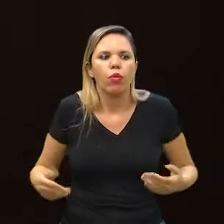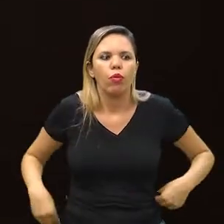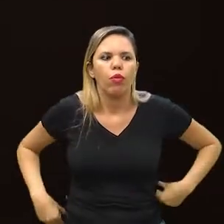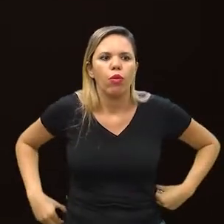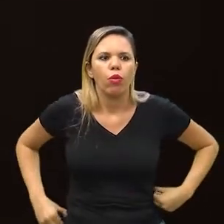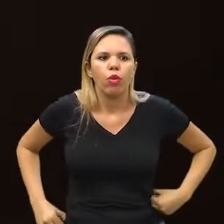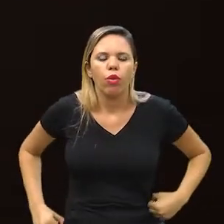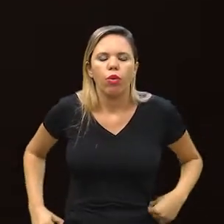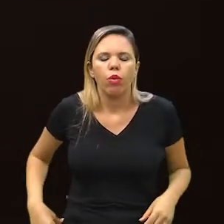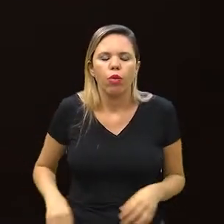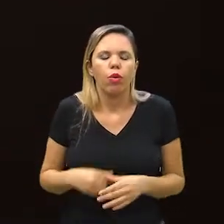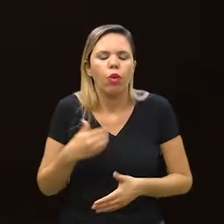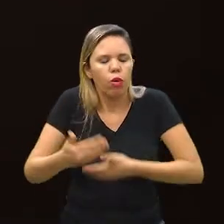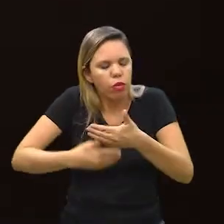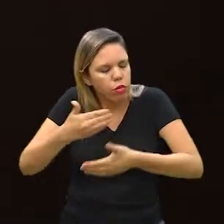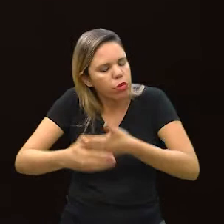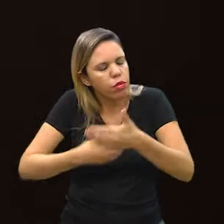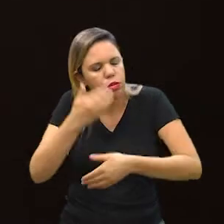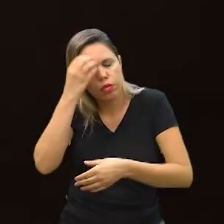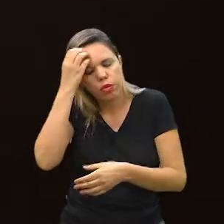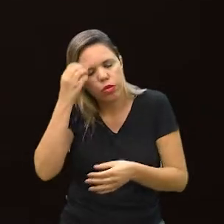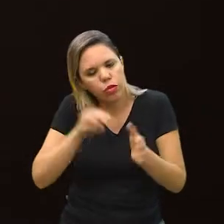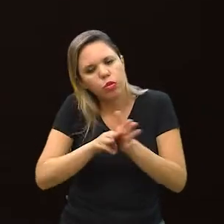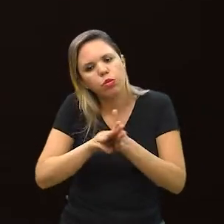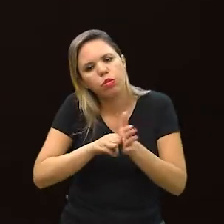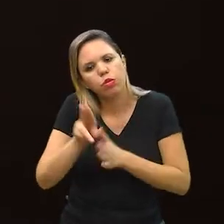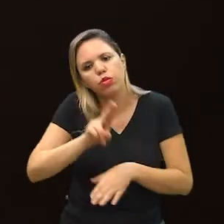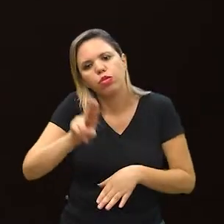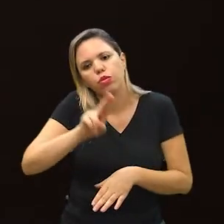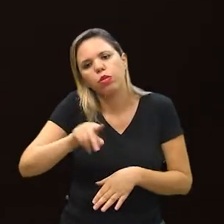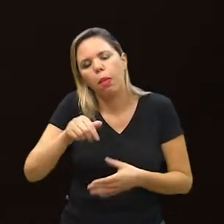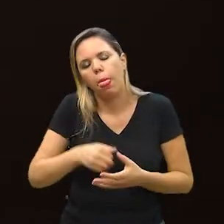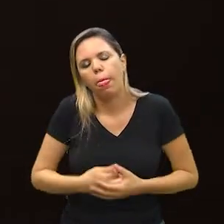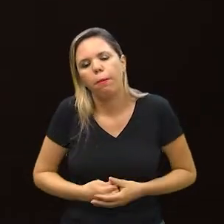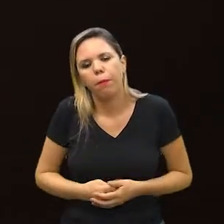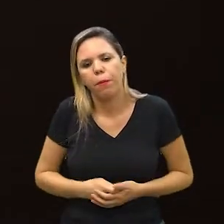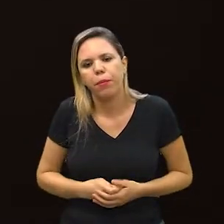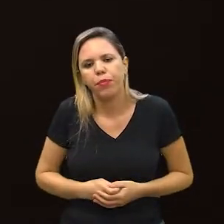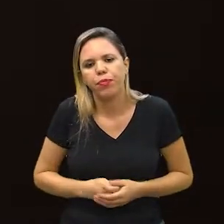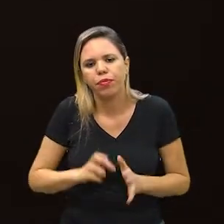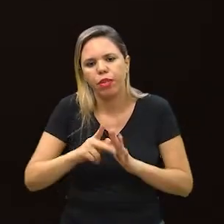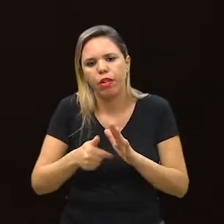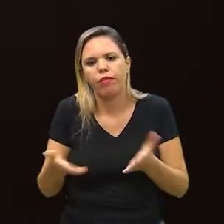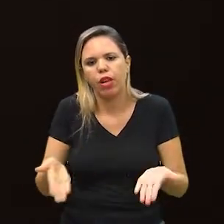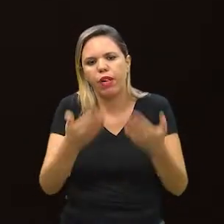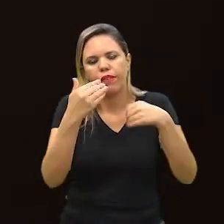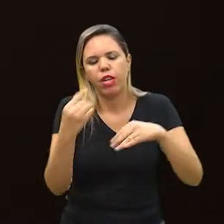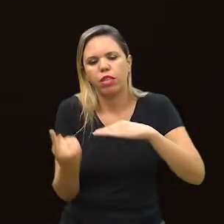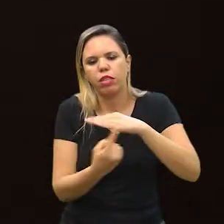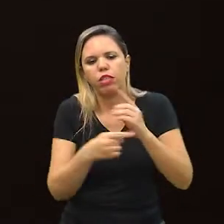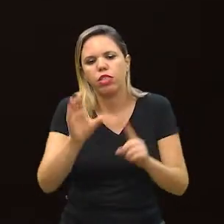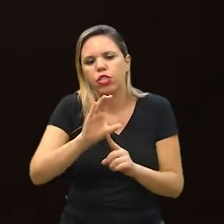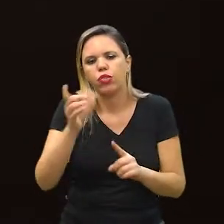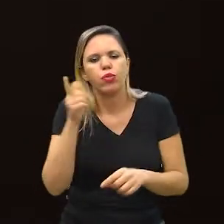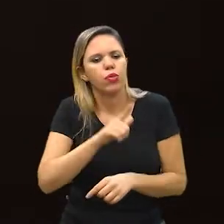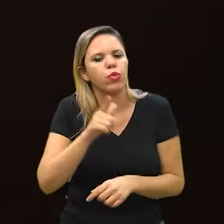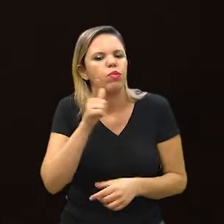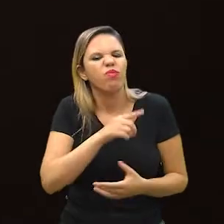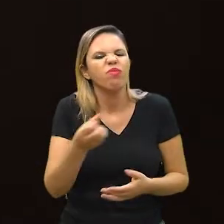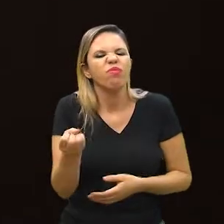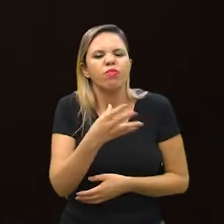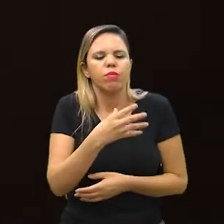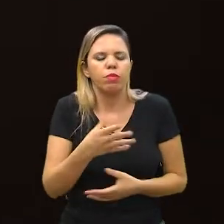então o processo e o método que vocês utilizaram para levar esse cliente até lá e até para conquistar